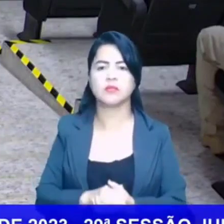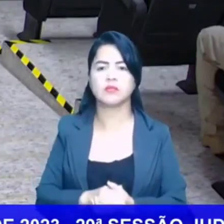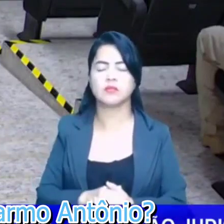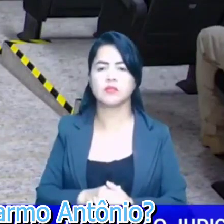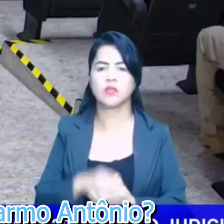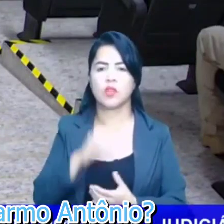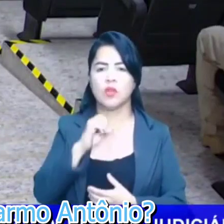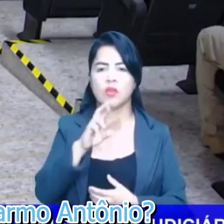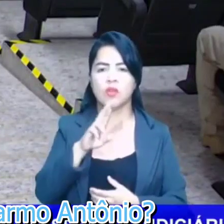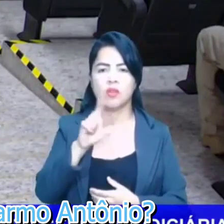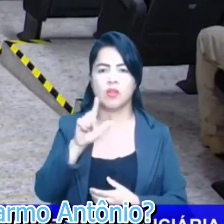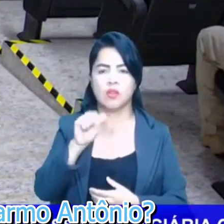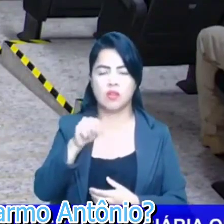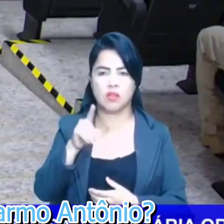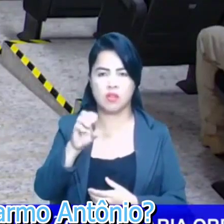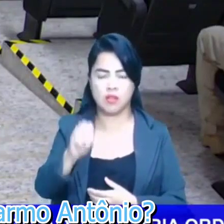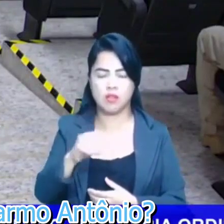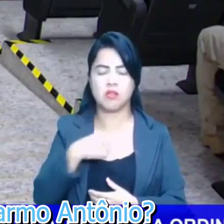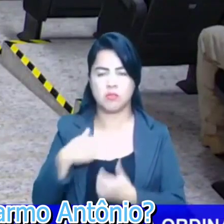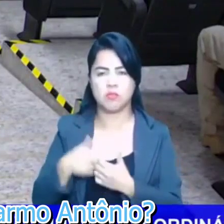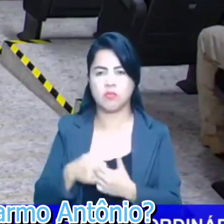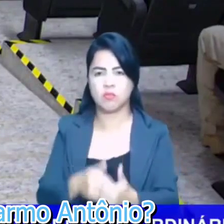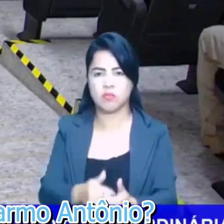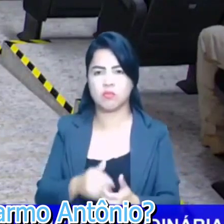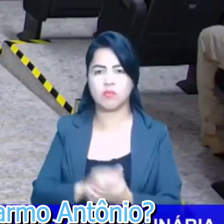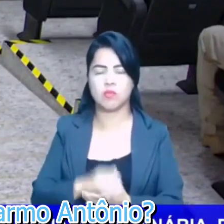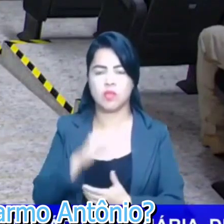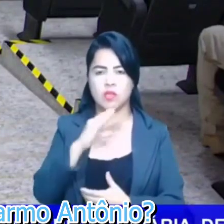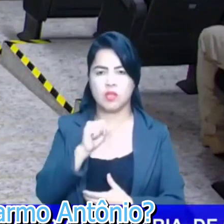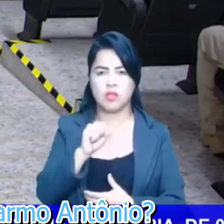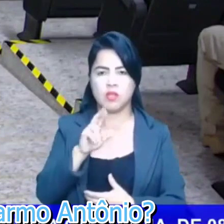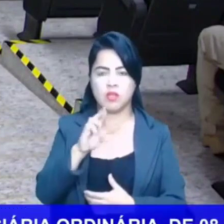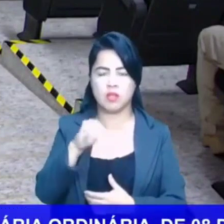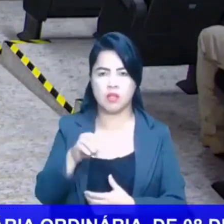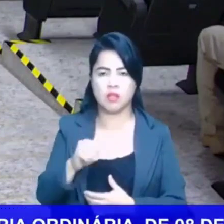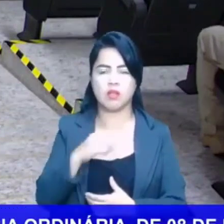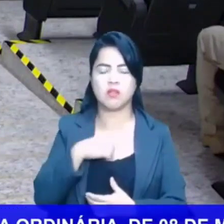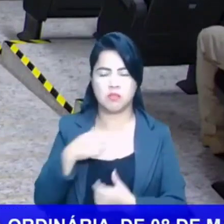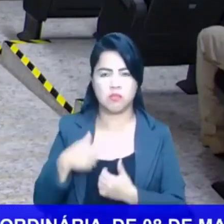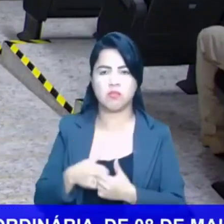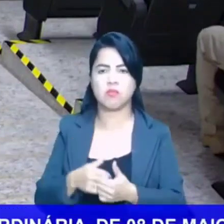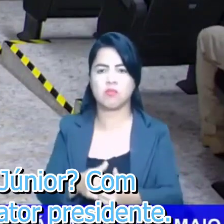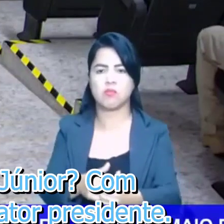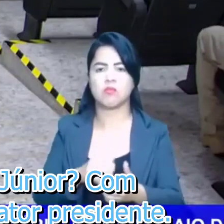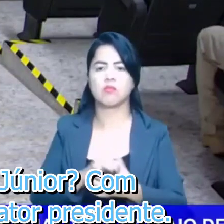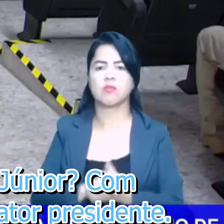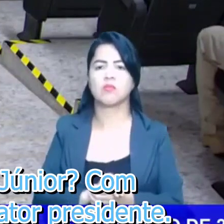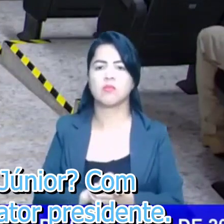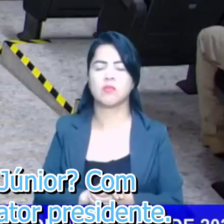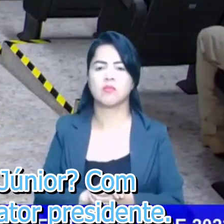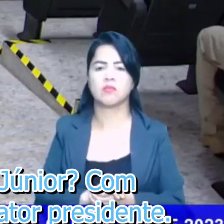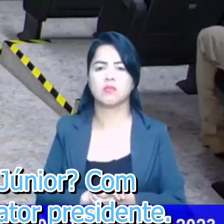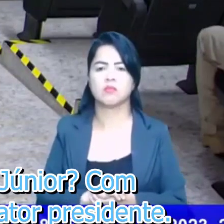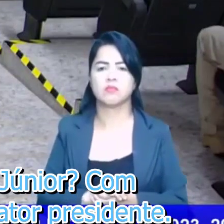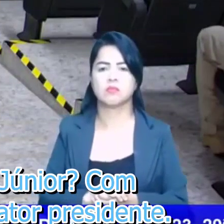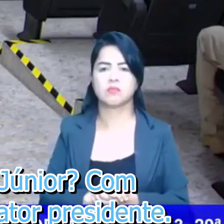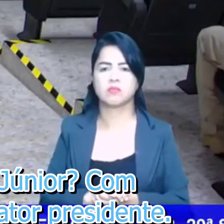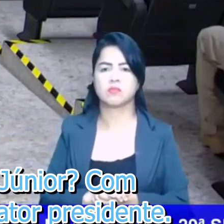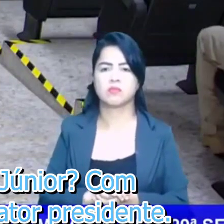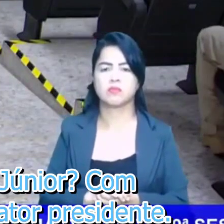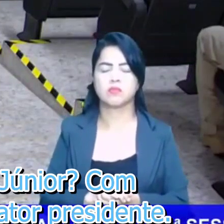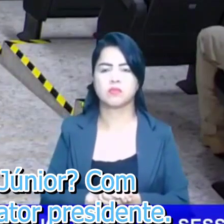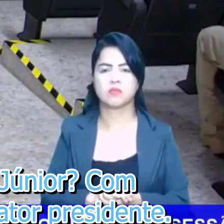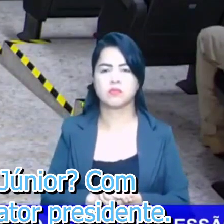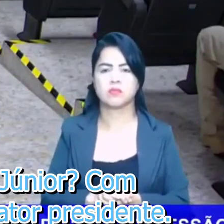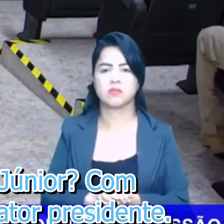Orlando Vasconcelos. Eu acompanho, presidente. Juiz Carmo Antônio. Também acompanho o relator, excelência. Juiz Mário